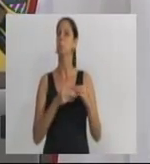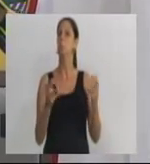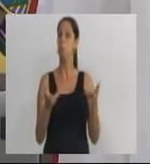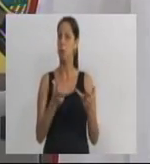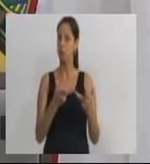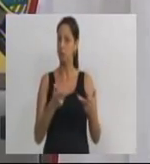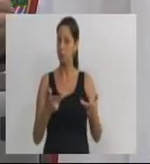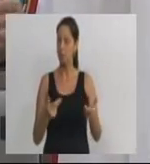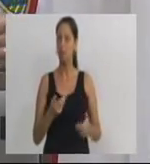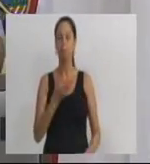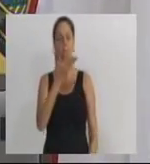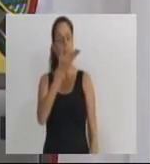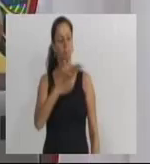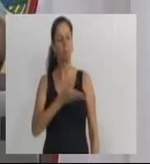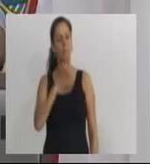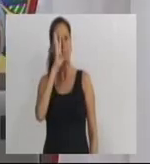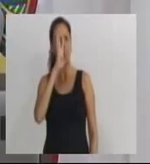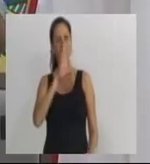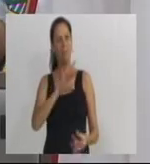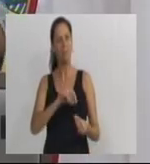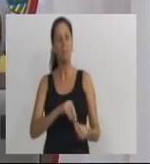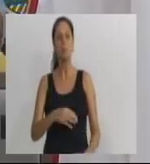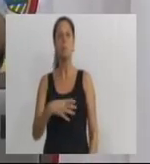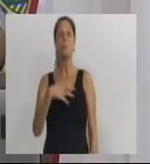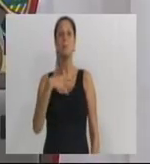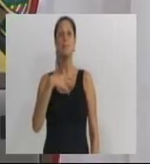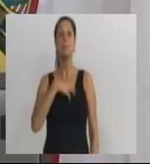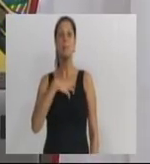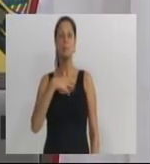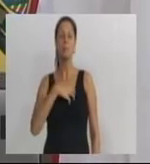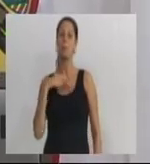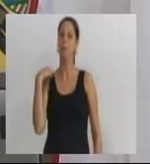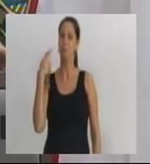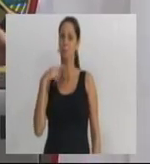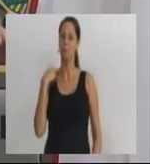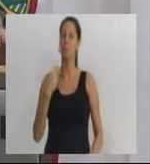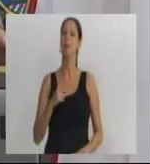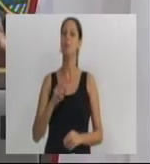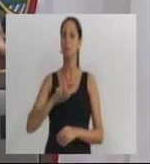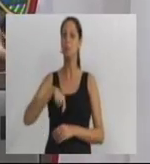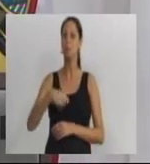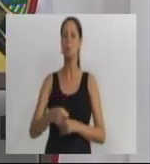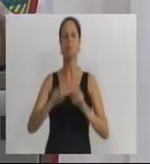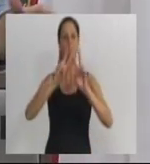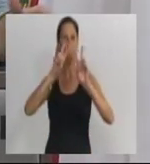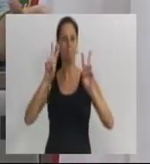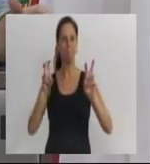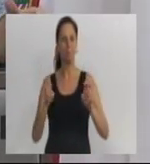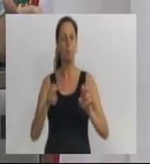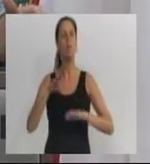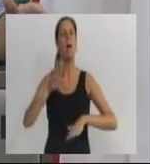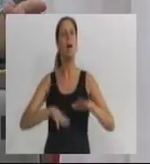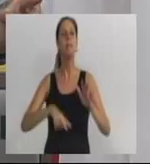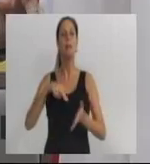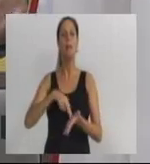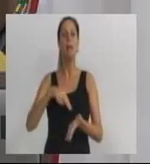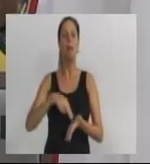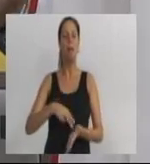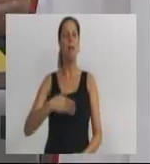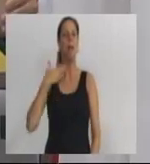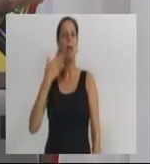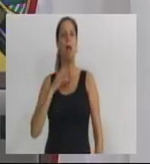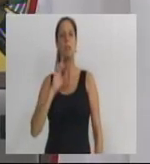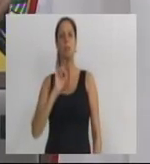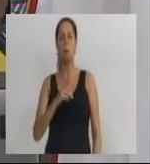Excelência resumiu o sentimento desses vereadores quanto a essa questão. Certamente alguns utilizam só a tribuna para esbravejar e